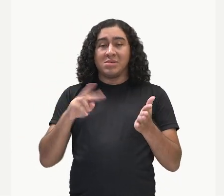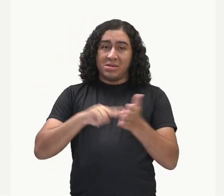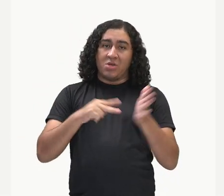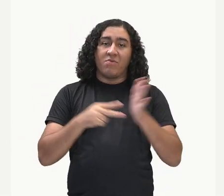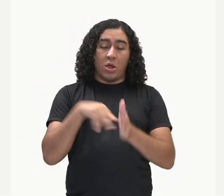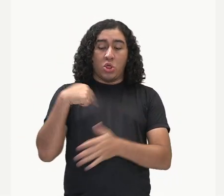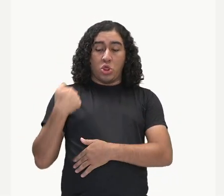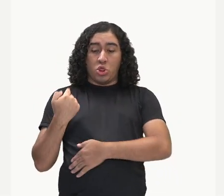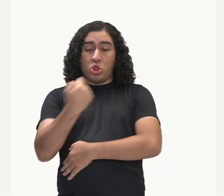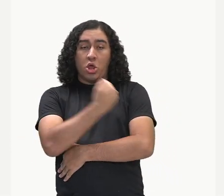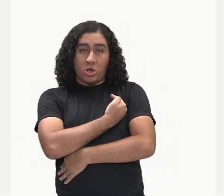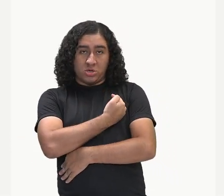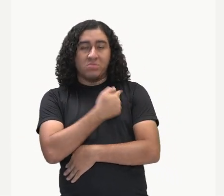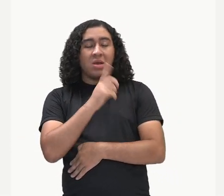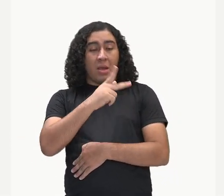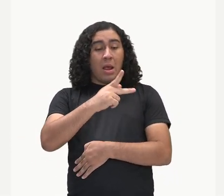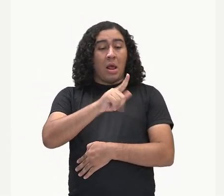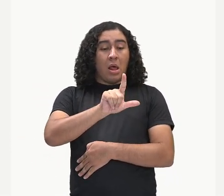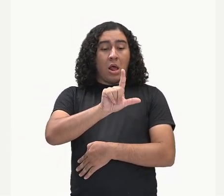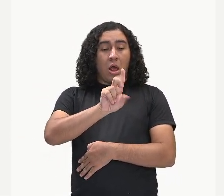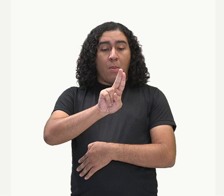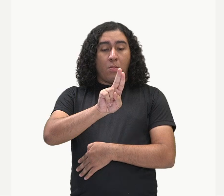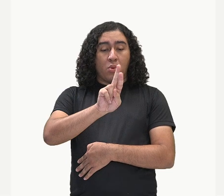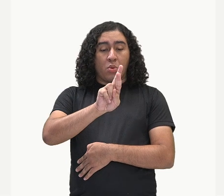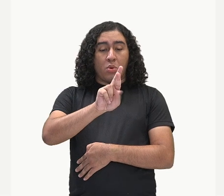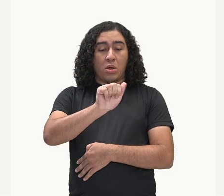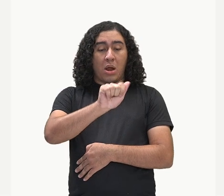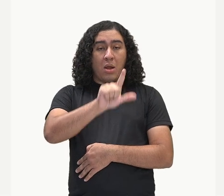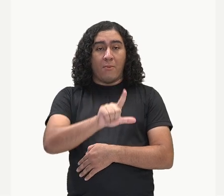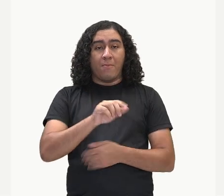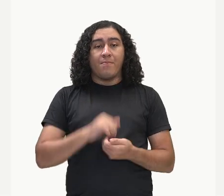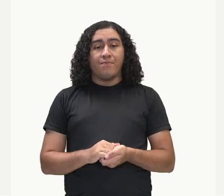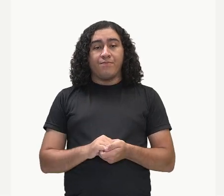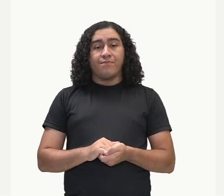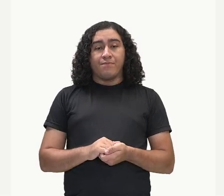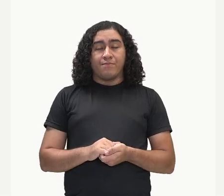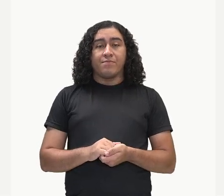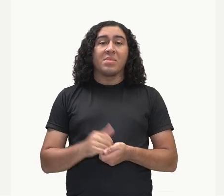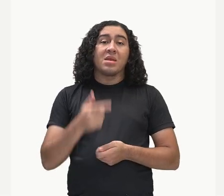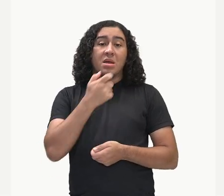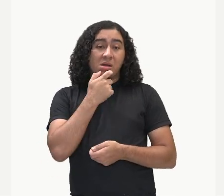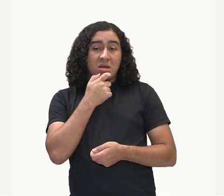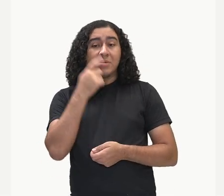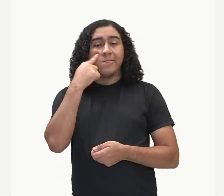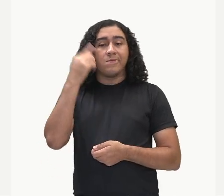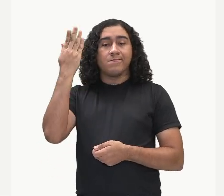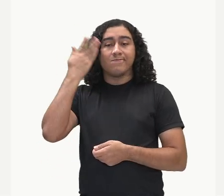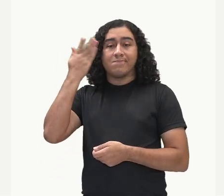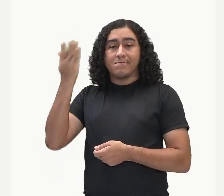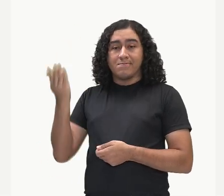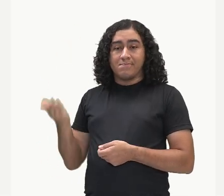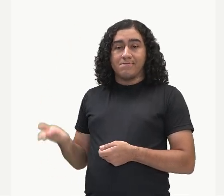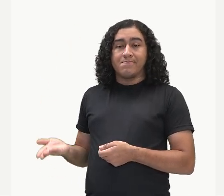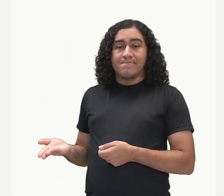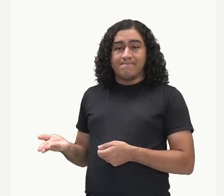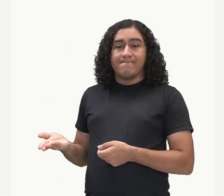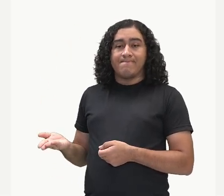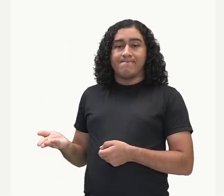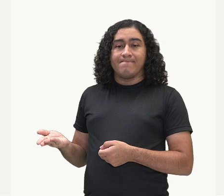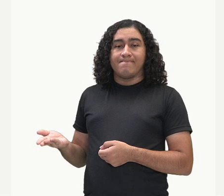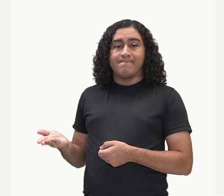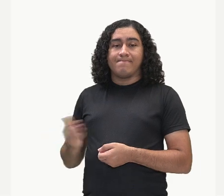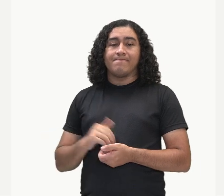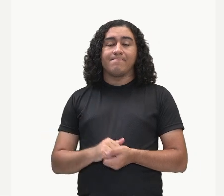dar plural, tá certo? Então, os subject pronomes são esses aqui. Em língua inglesa, I, you, he, she, it. O it é para